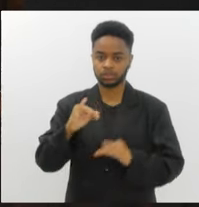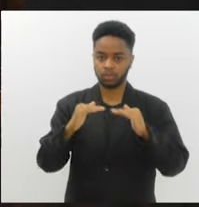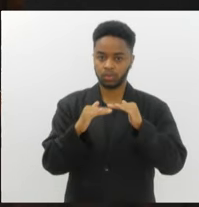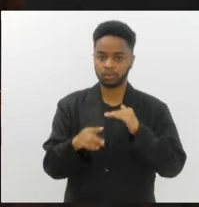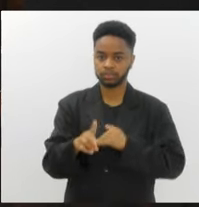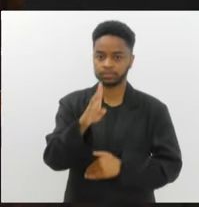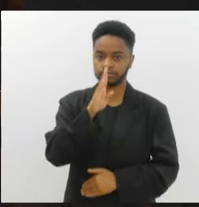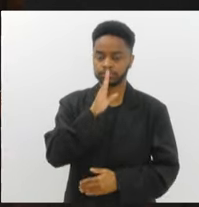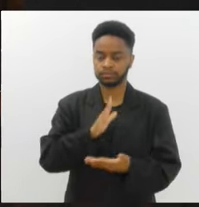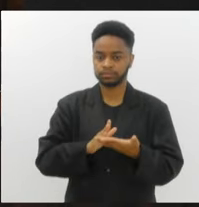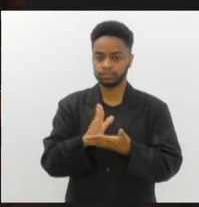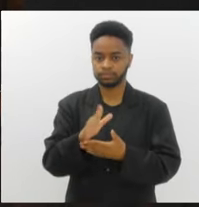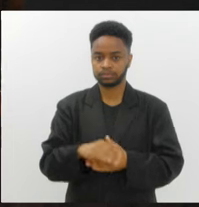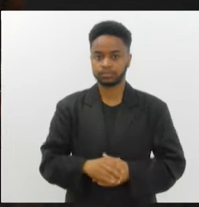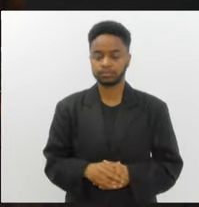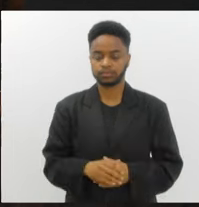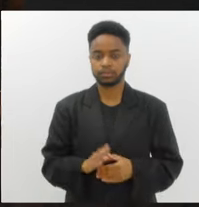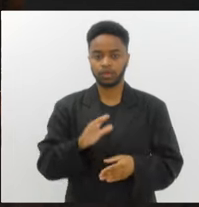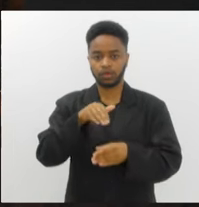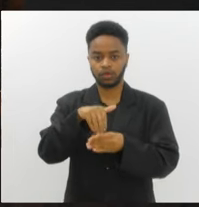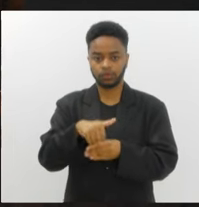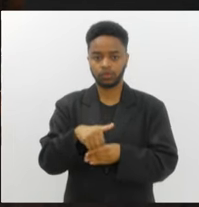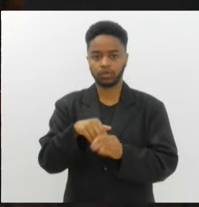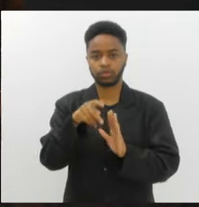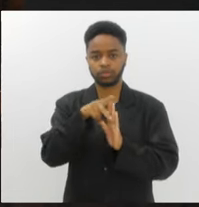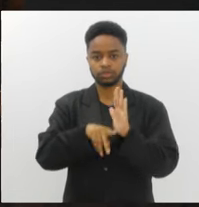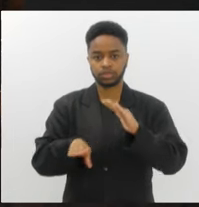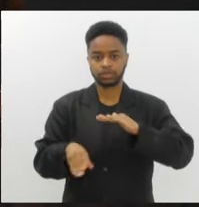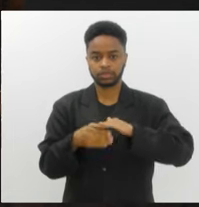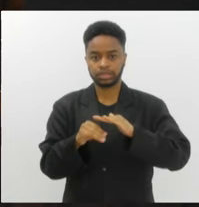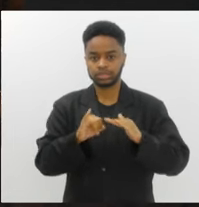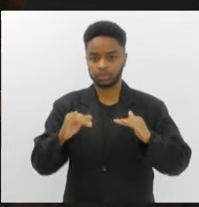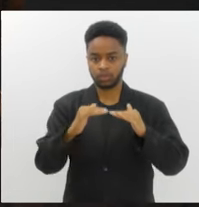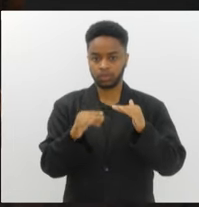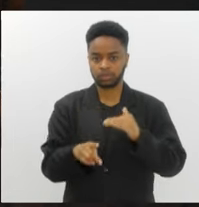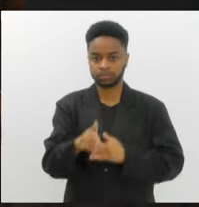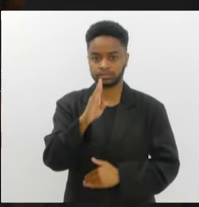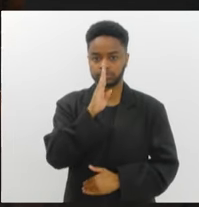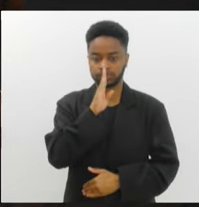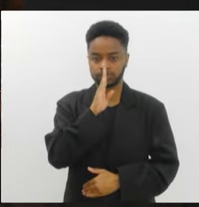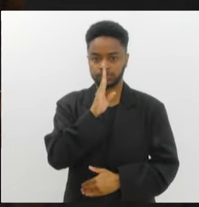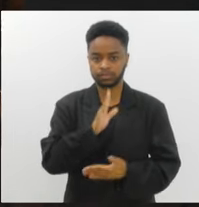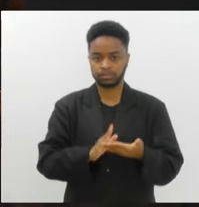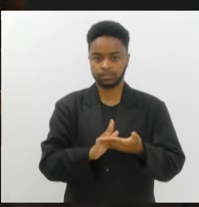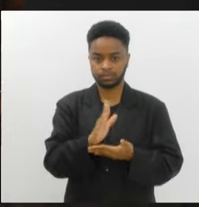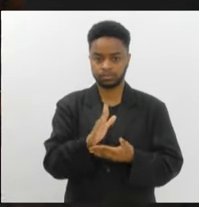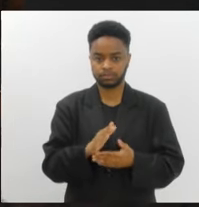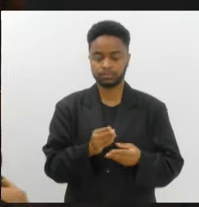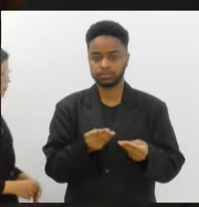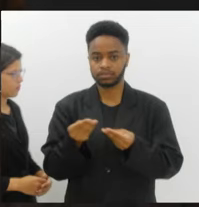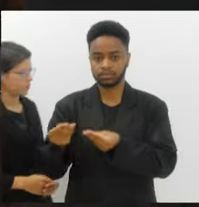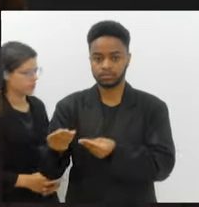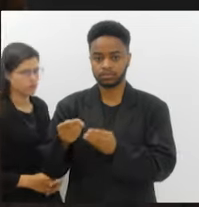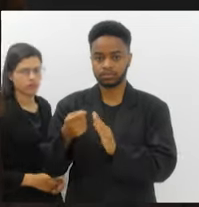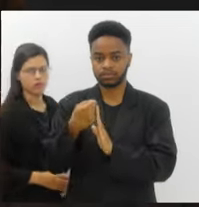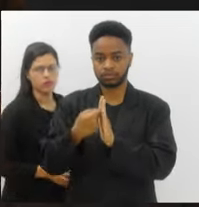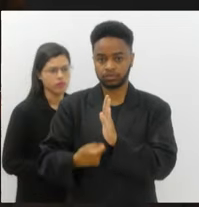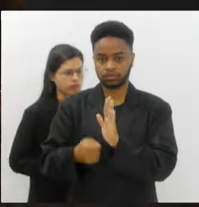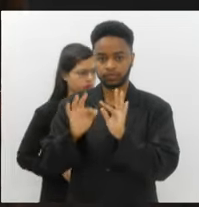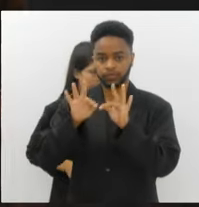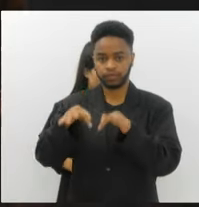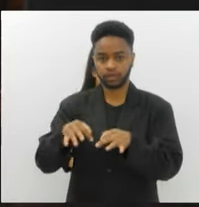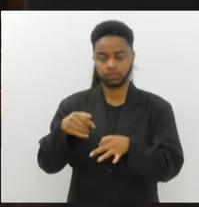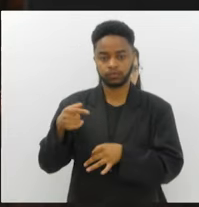como estão. Aprovado. Em votação, projeto assim emendado. Senhores que aprovam, permaneçam como estão. Aprovado. Vai a redação do vencido